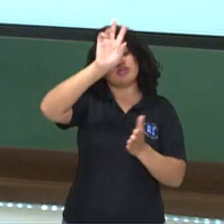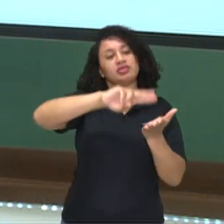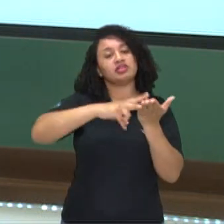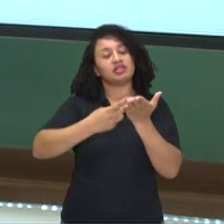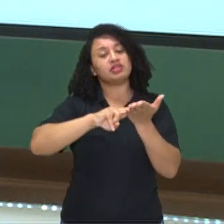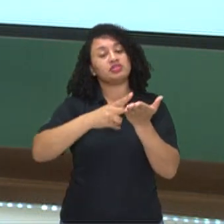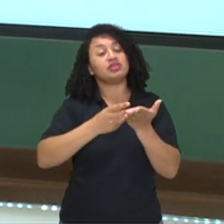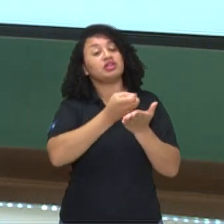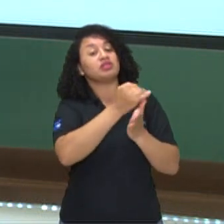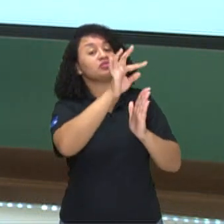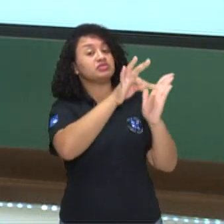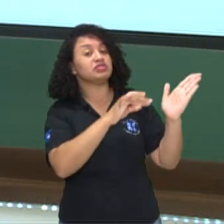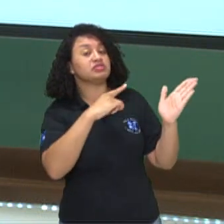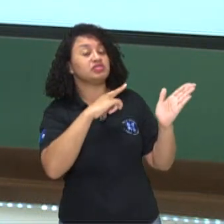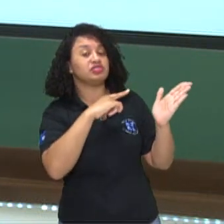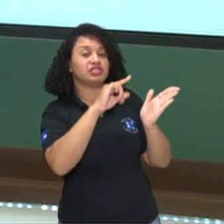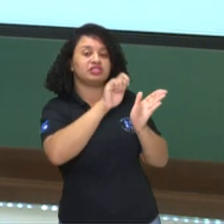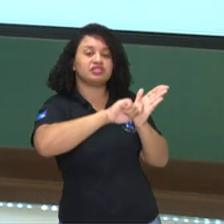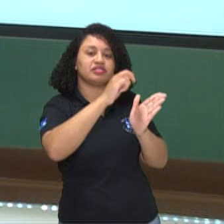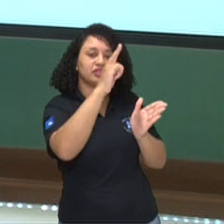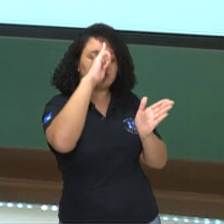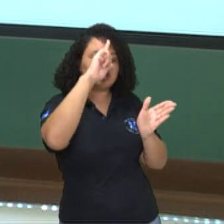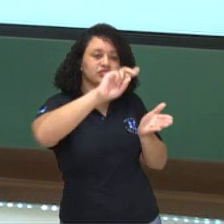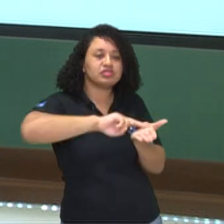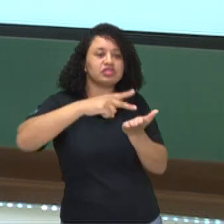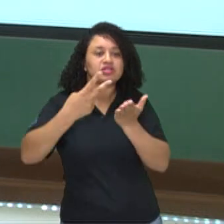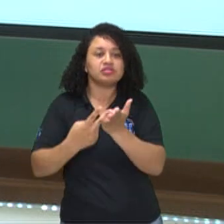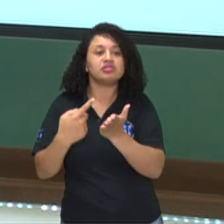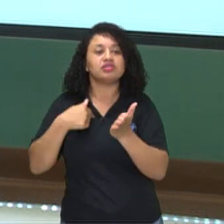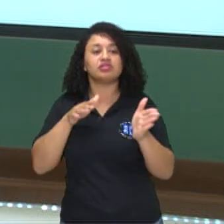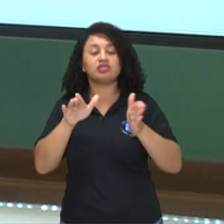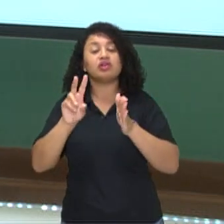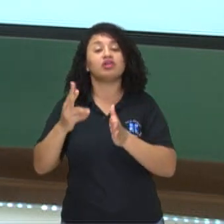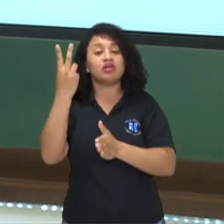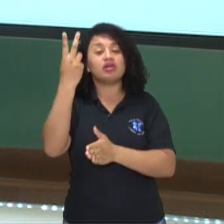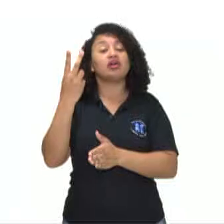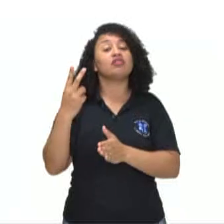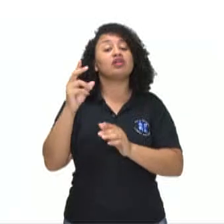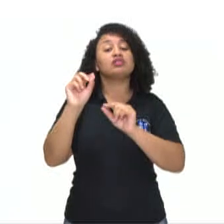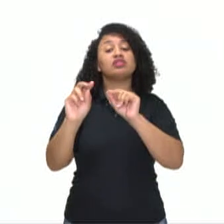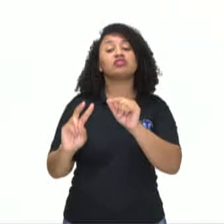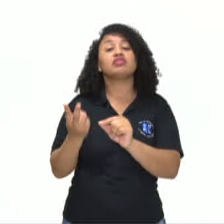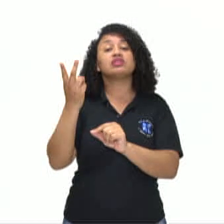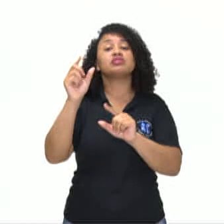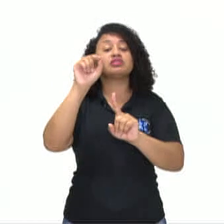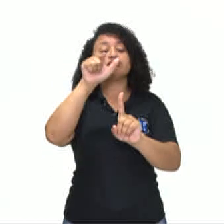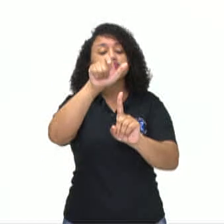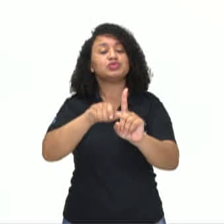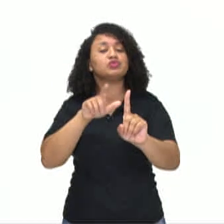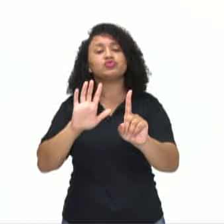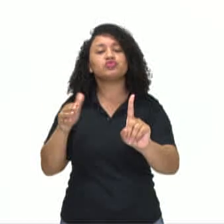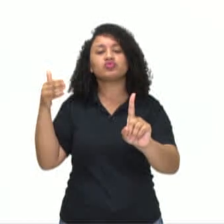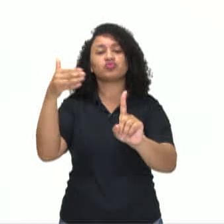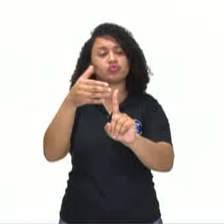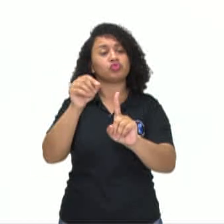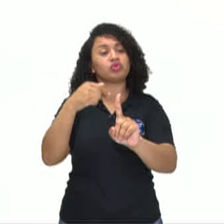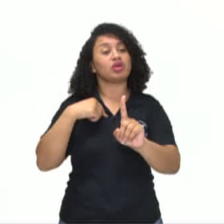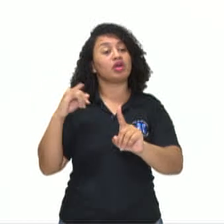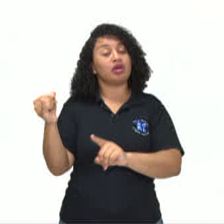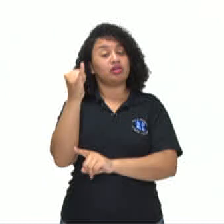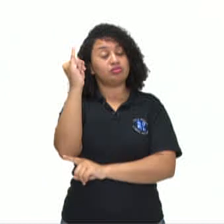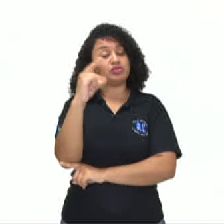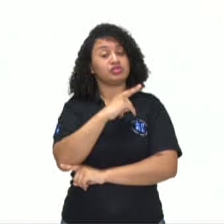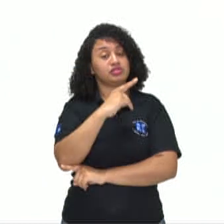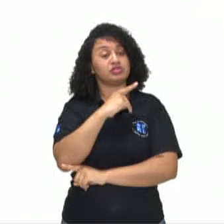período para o Renascimento e valorizando a figura do homem, né? Sua importância para o Renascimento é que, com